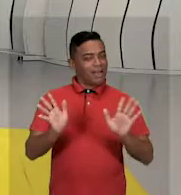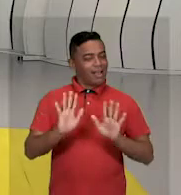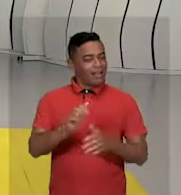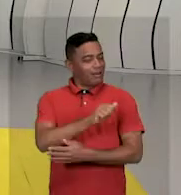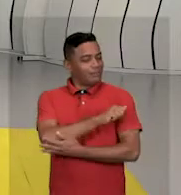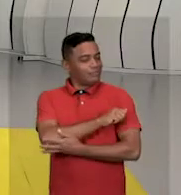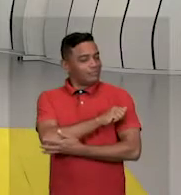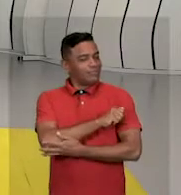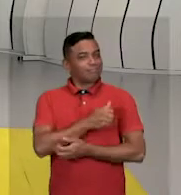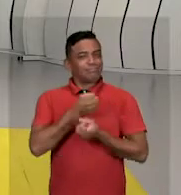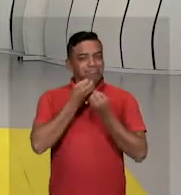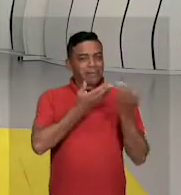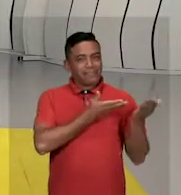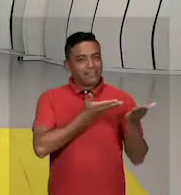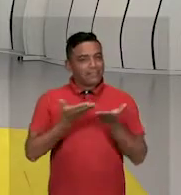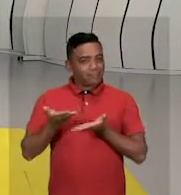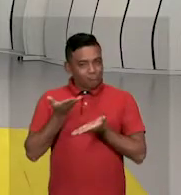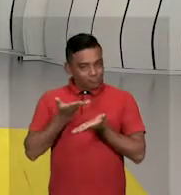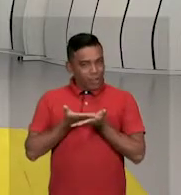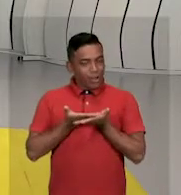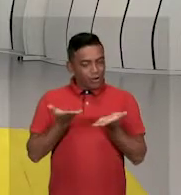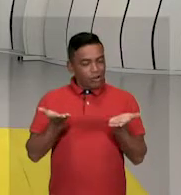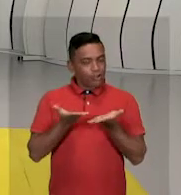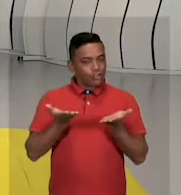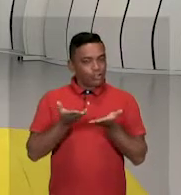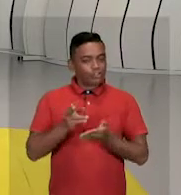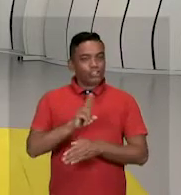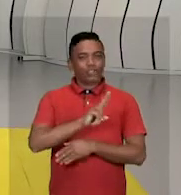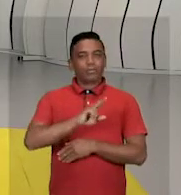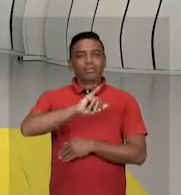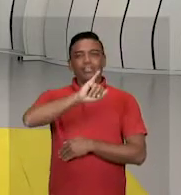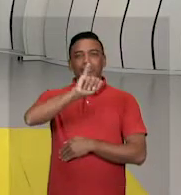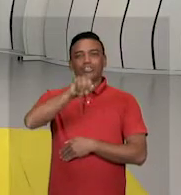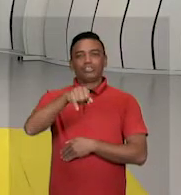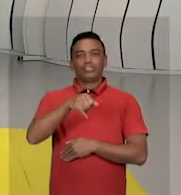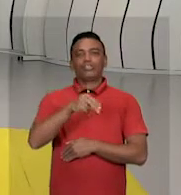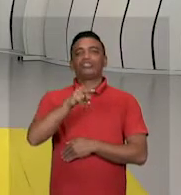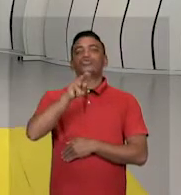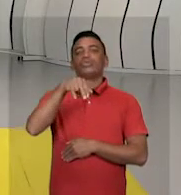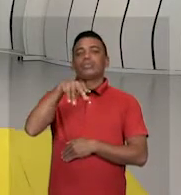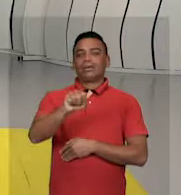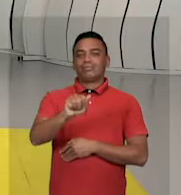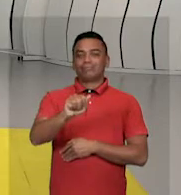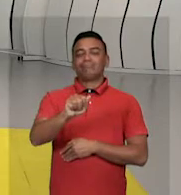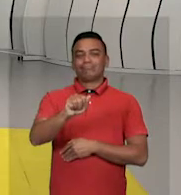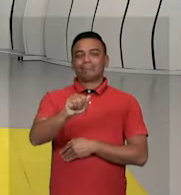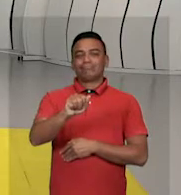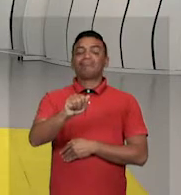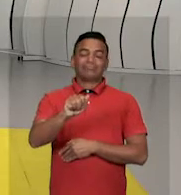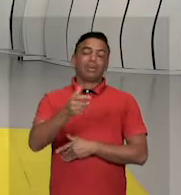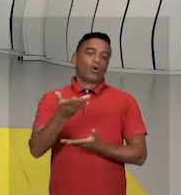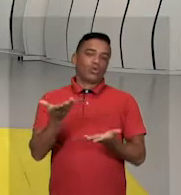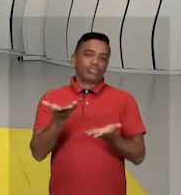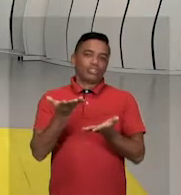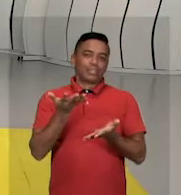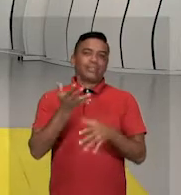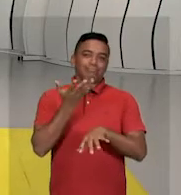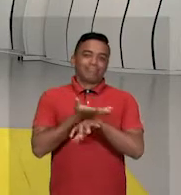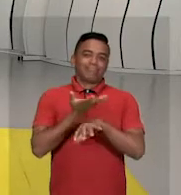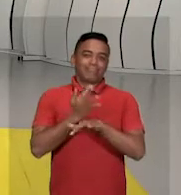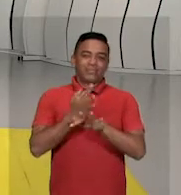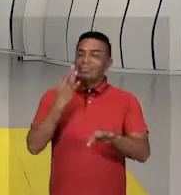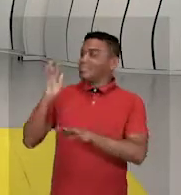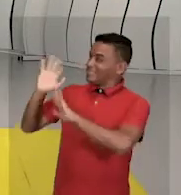pessoal! Bem-vindos à aula de hoje. O meu nome é Júnia Arnaud e eu sou sua professora de Física. Conosco aqui nós temos o Hermes.